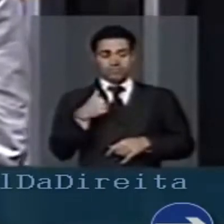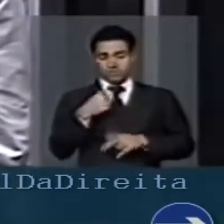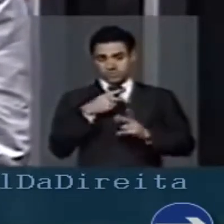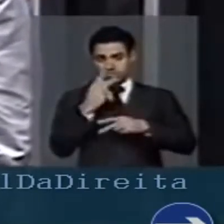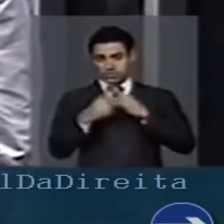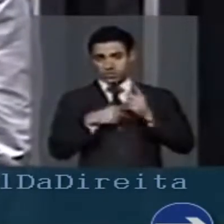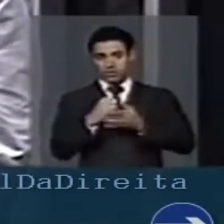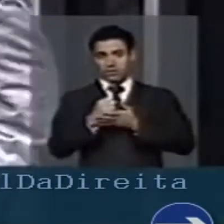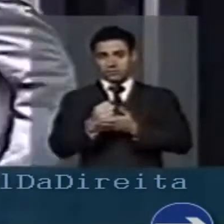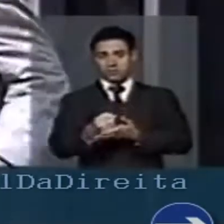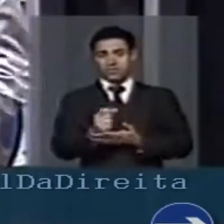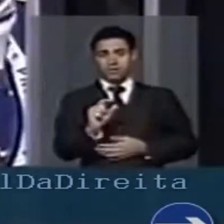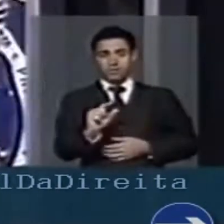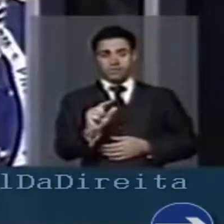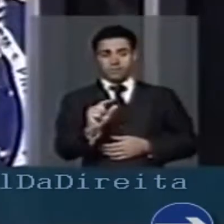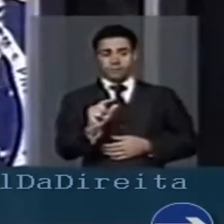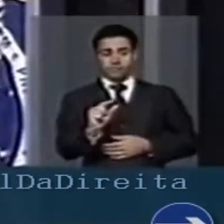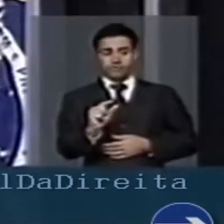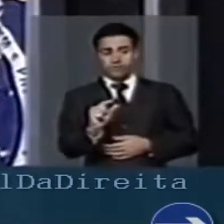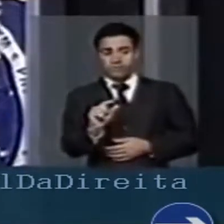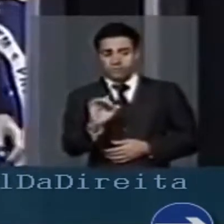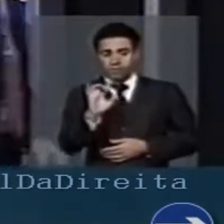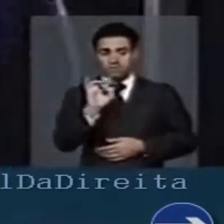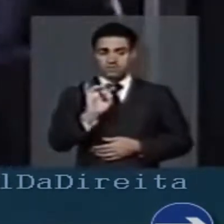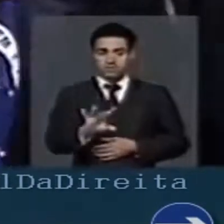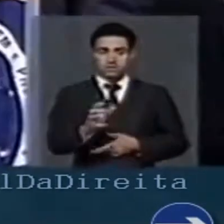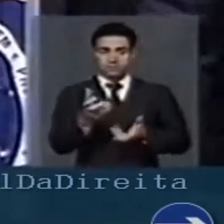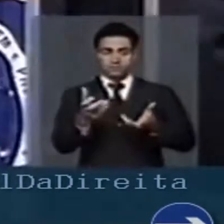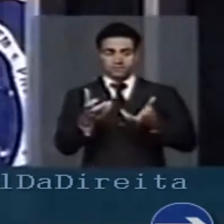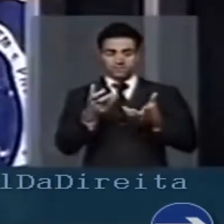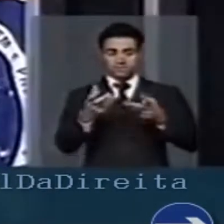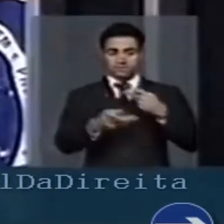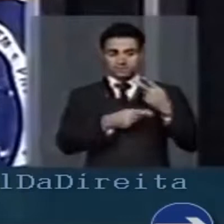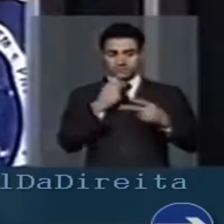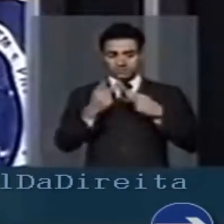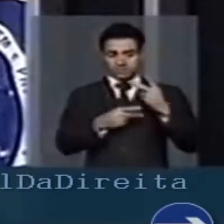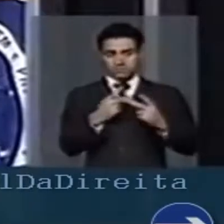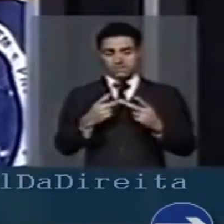pouco. Só quero fazer várias